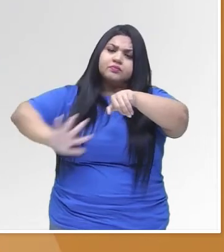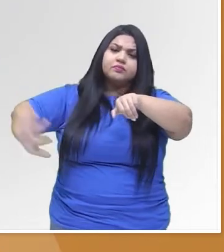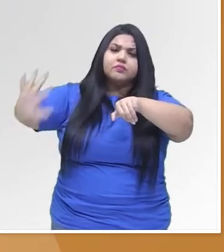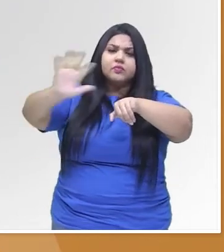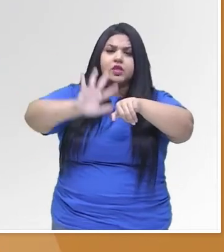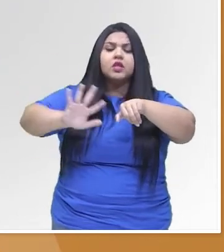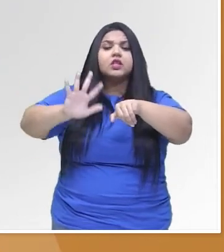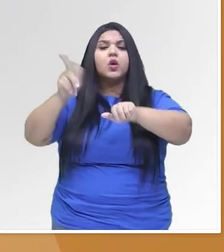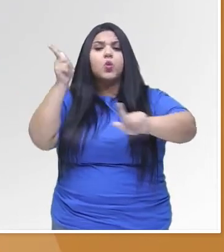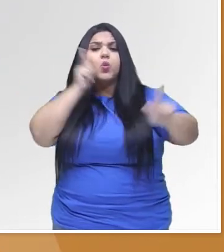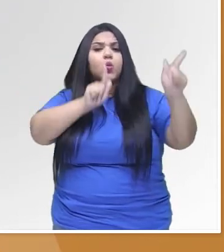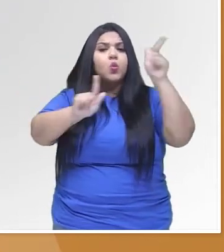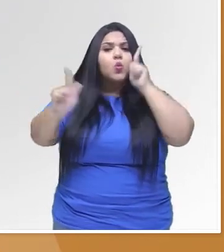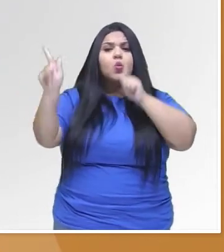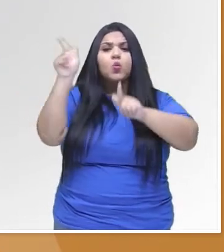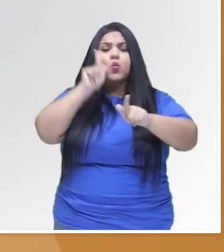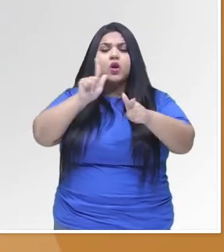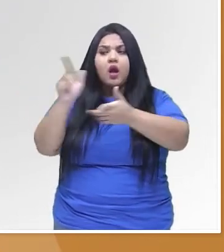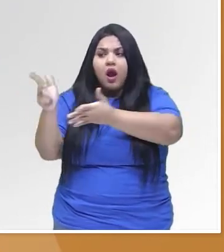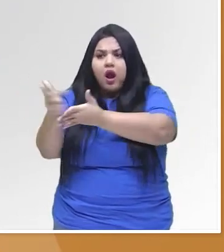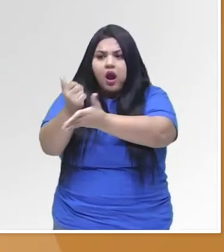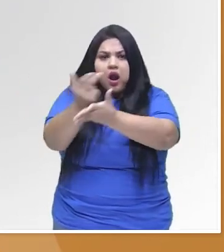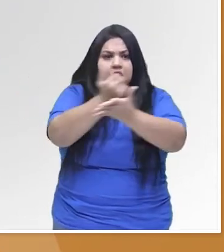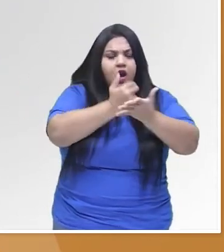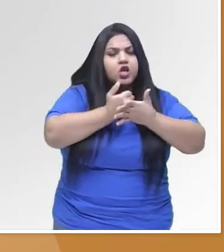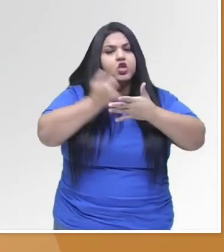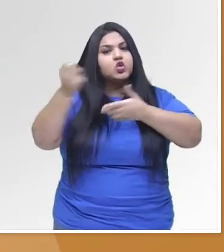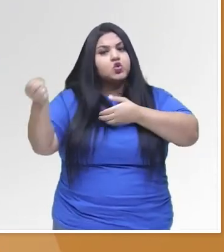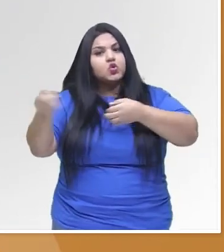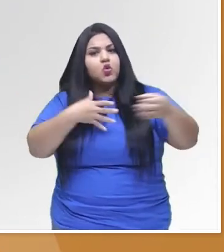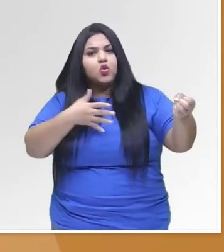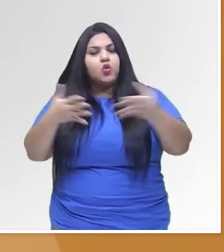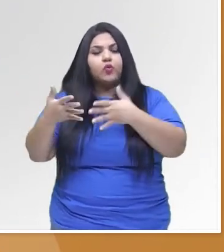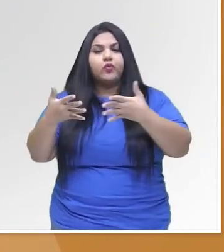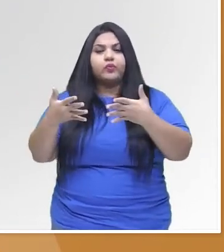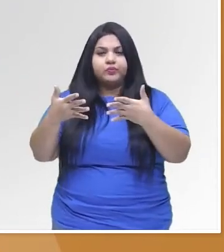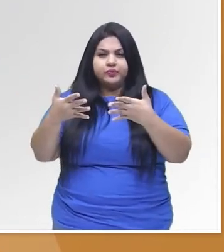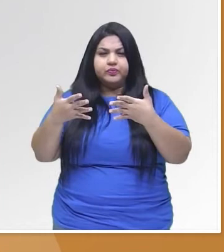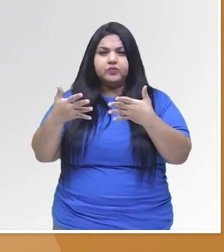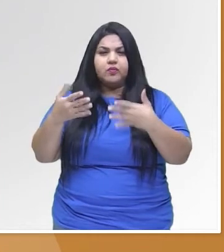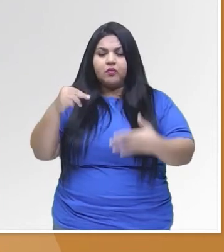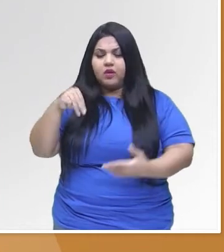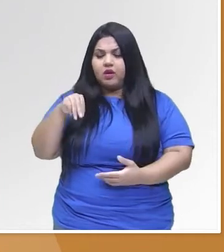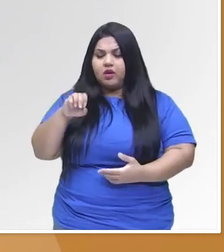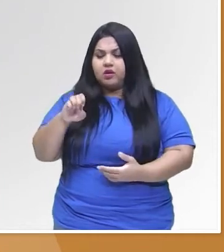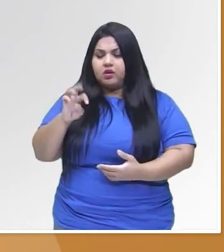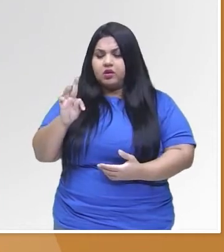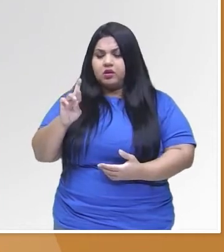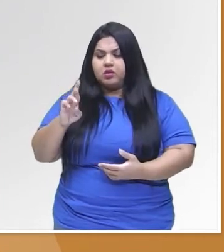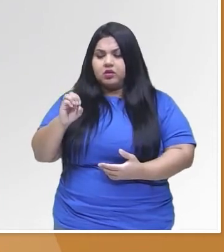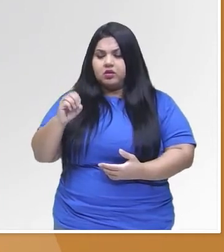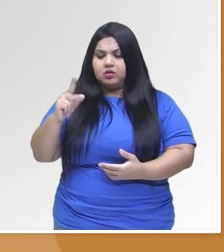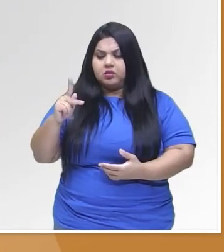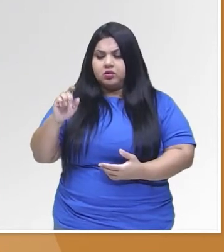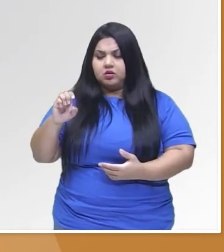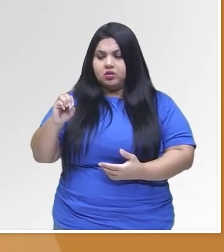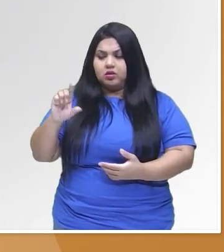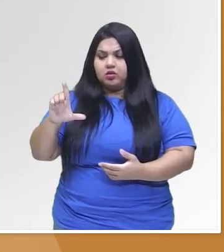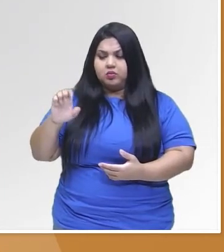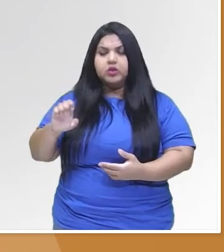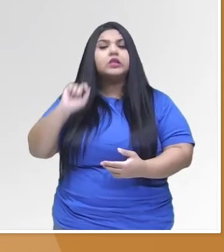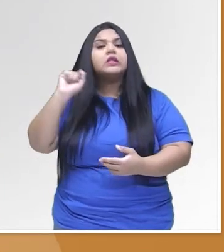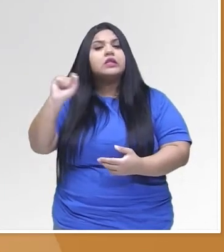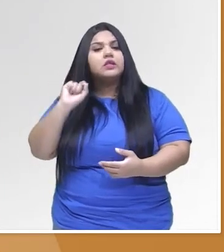está ganhando aí novas regiões metropolitanas. Mas vamos falar das metrópoles mais conhecidas por nós. Quem são